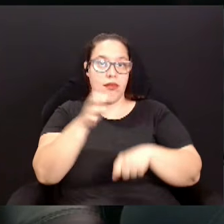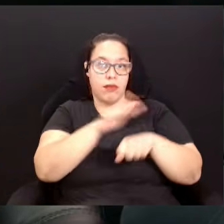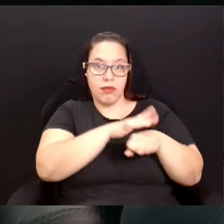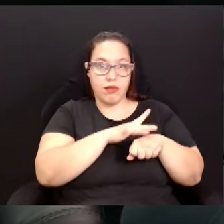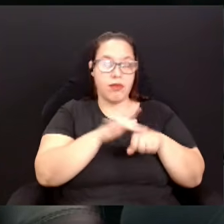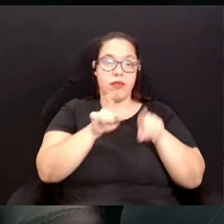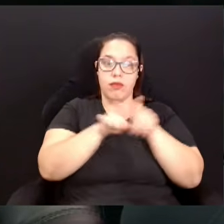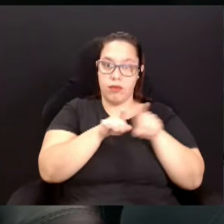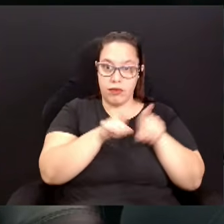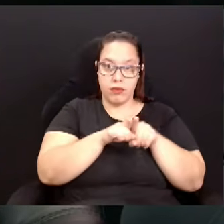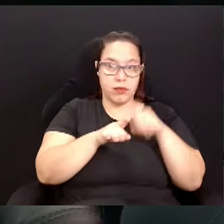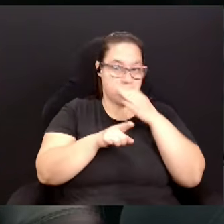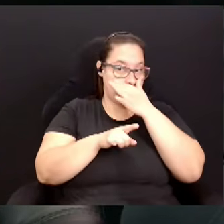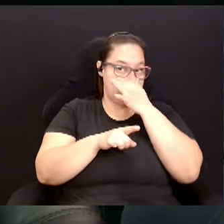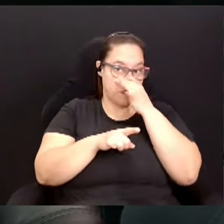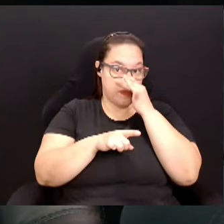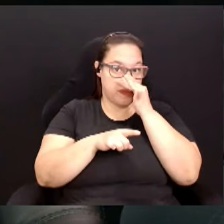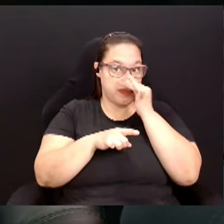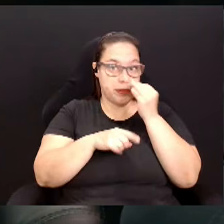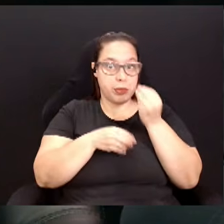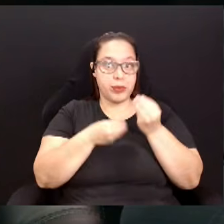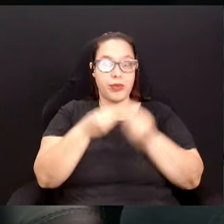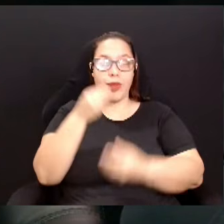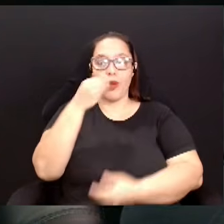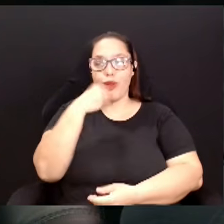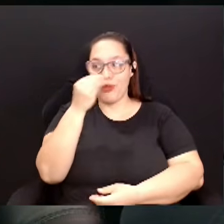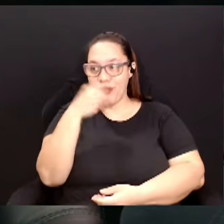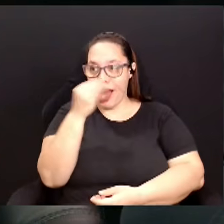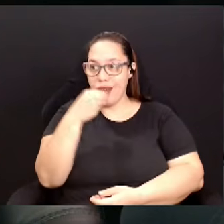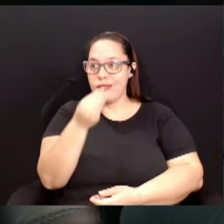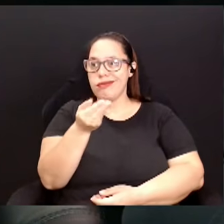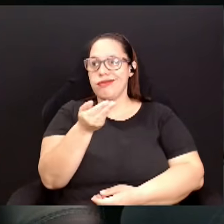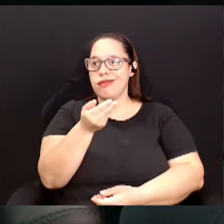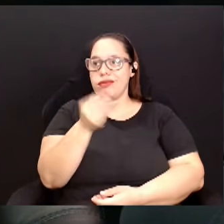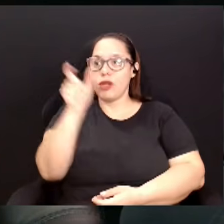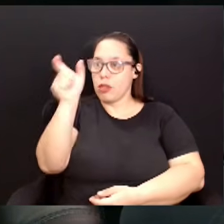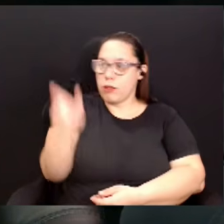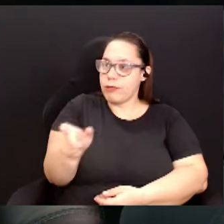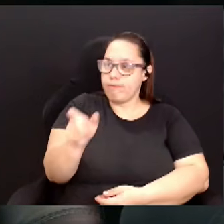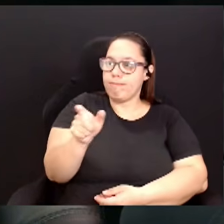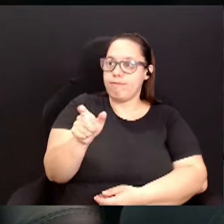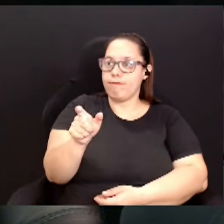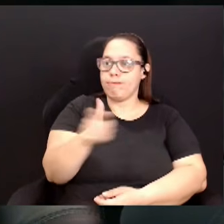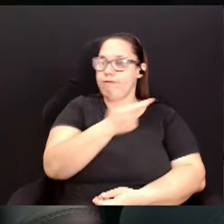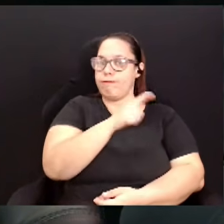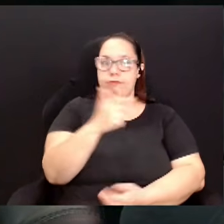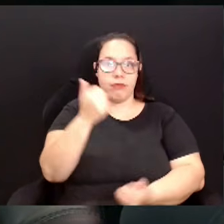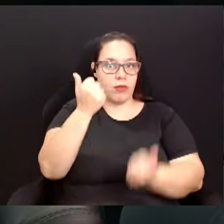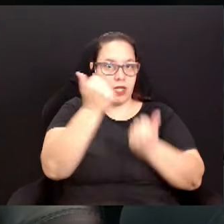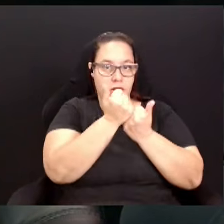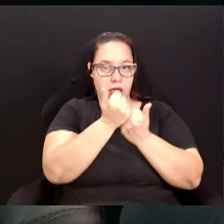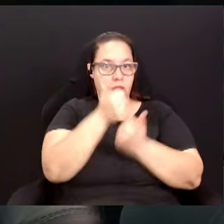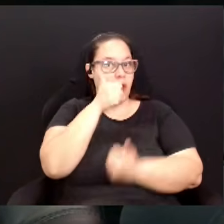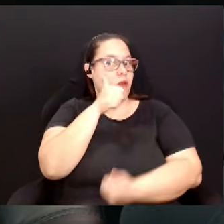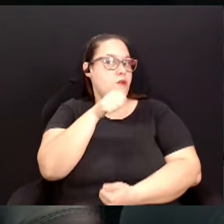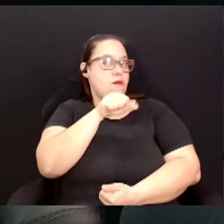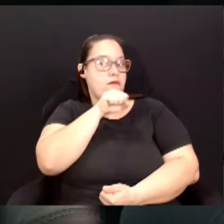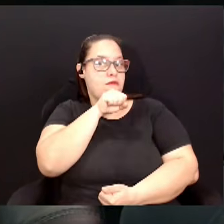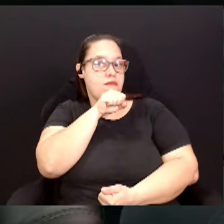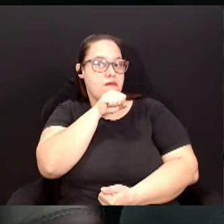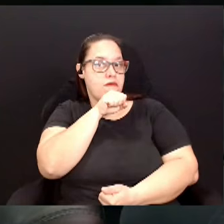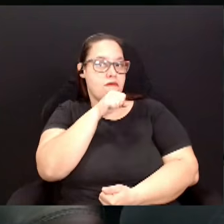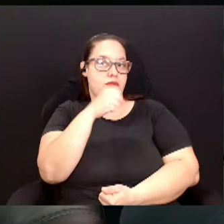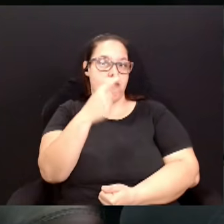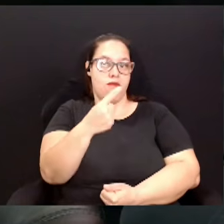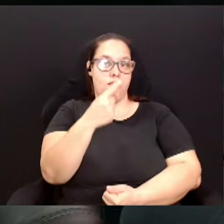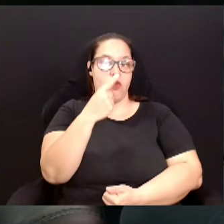mas aí eu estou falhando com essa pessoa e ela, quando eu não apoio uma mãe, por exemplo, de 2, 3 filhos, e ela tem